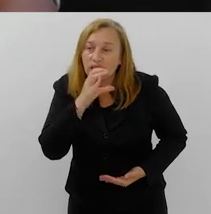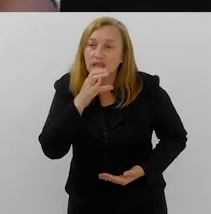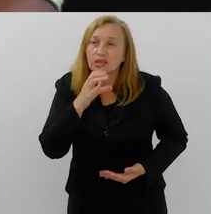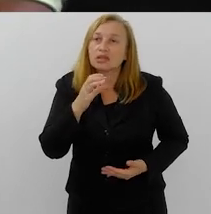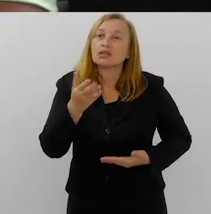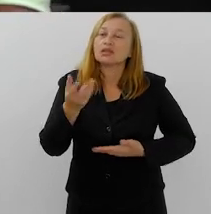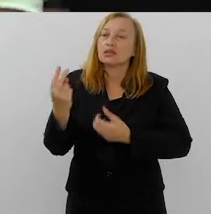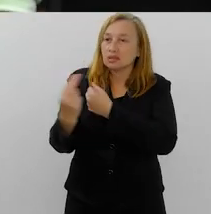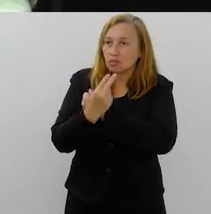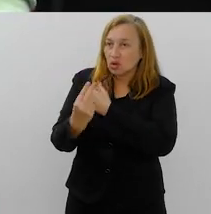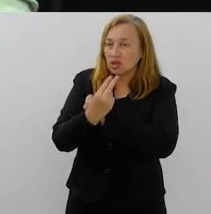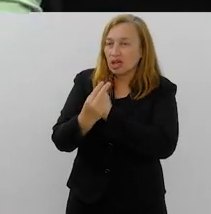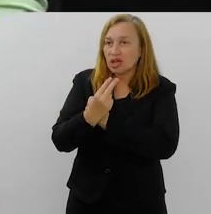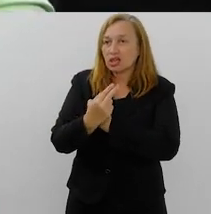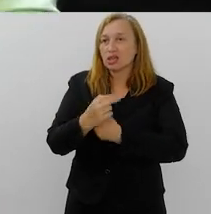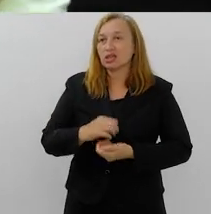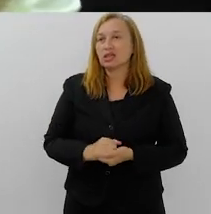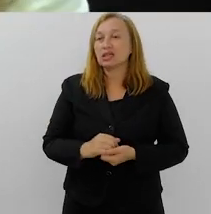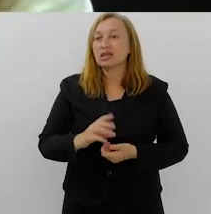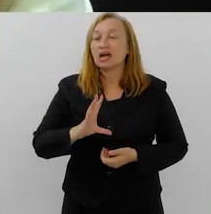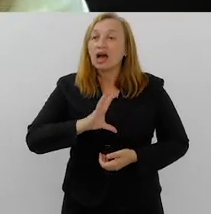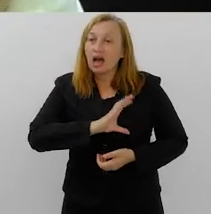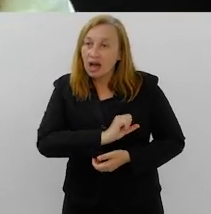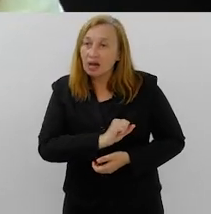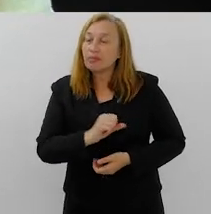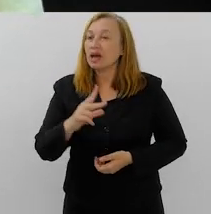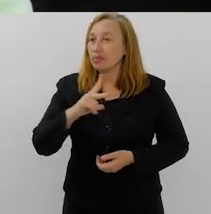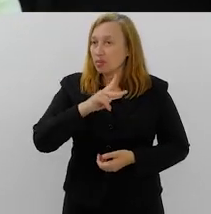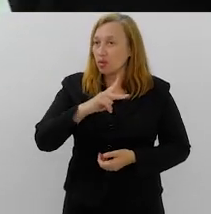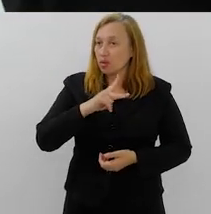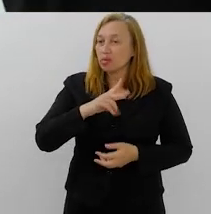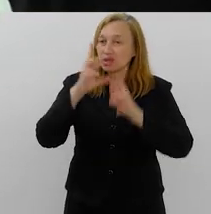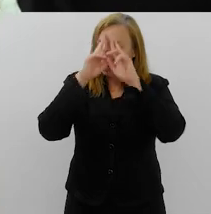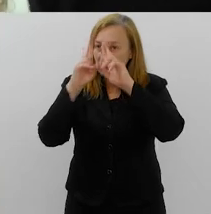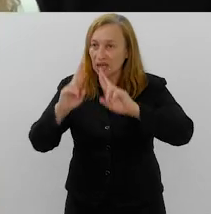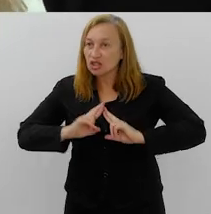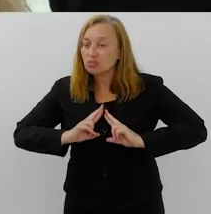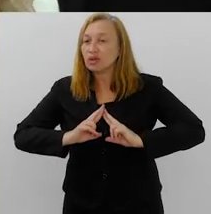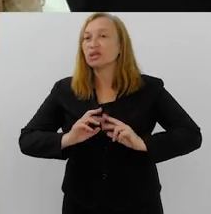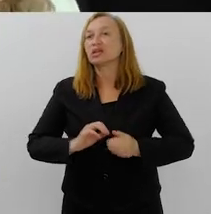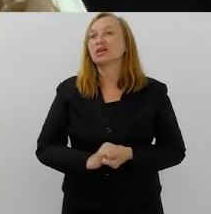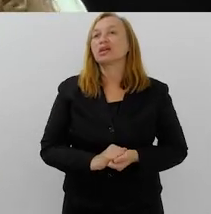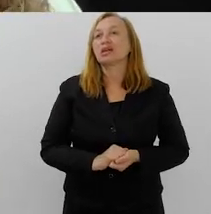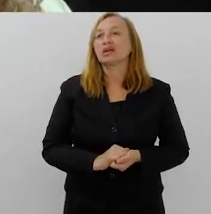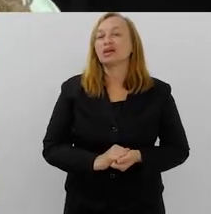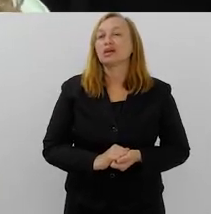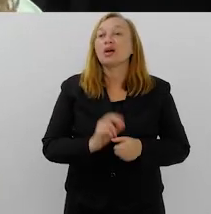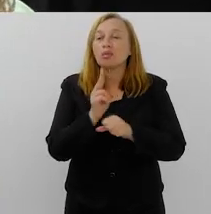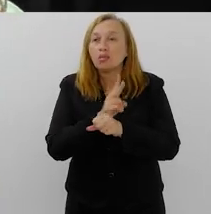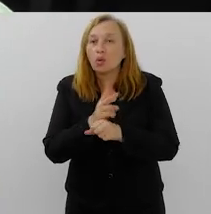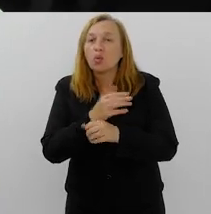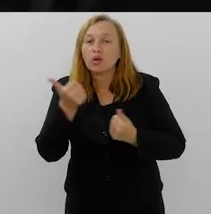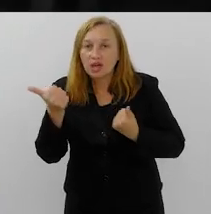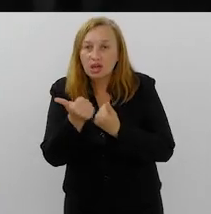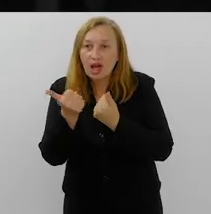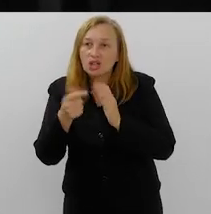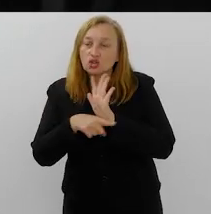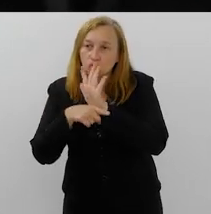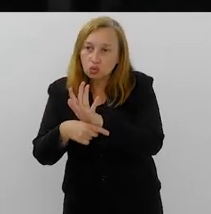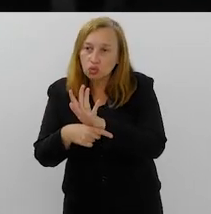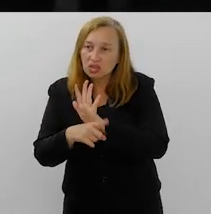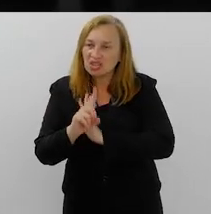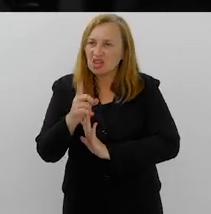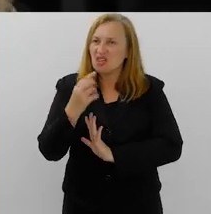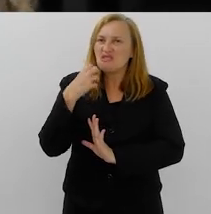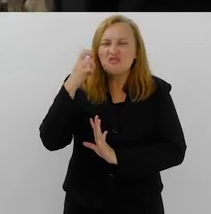pequenininho corre se cuida se ame se respeite eh